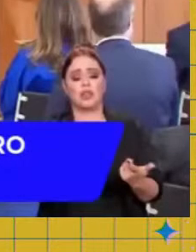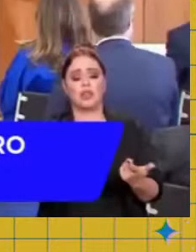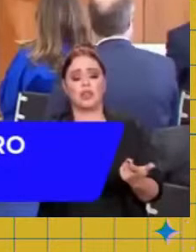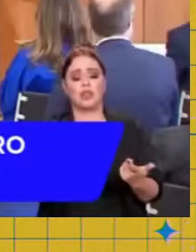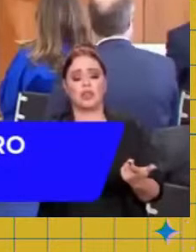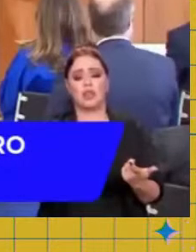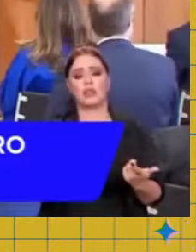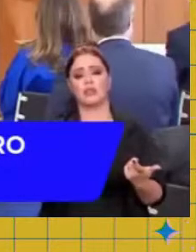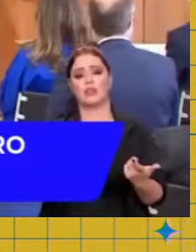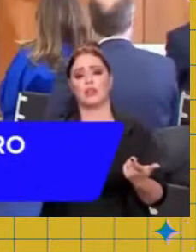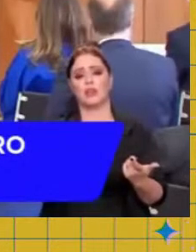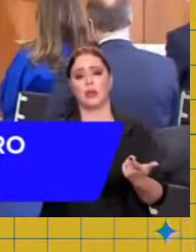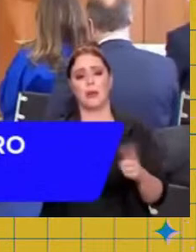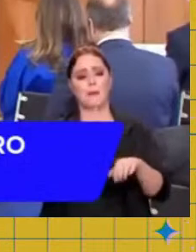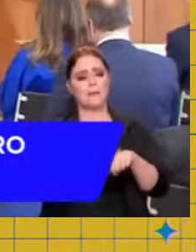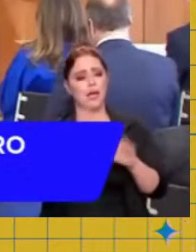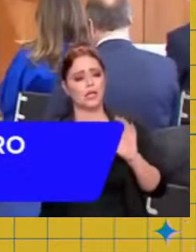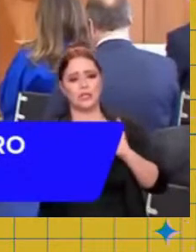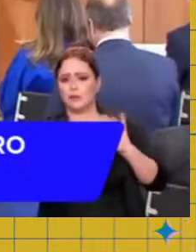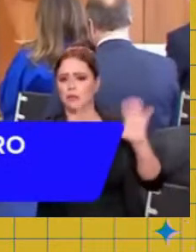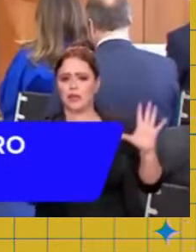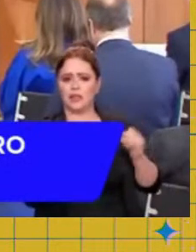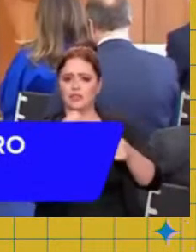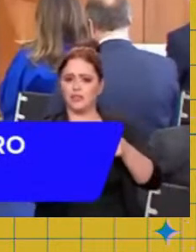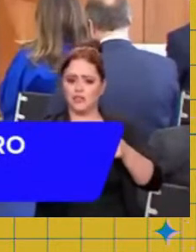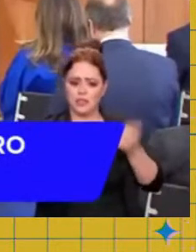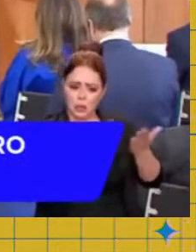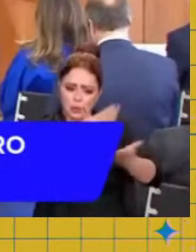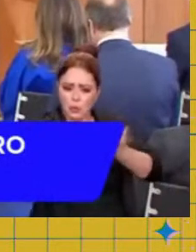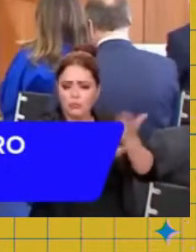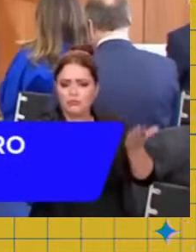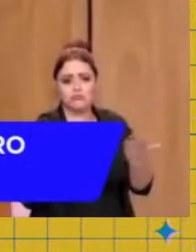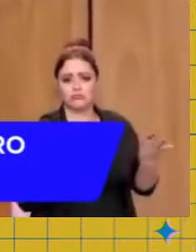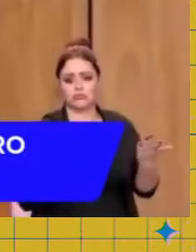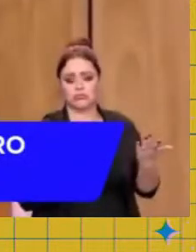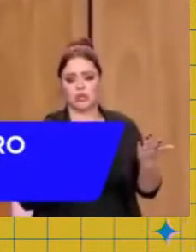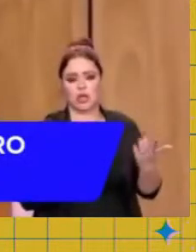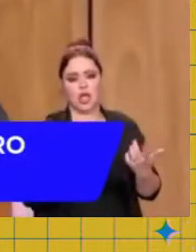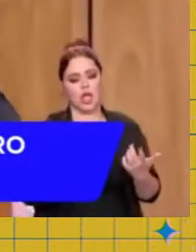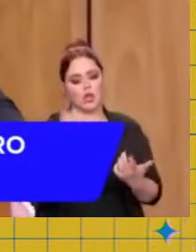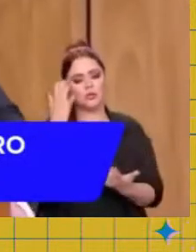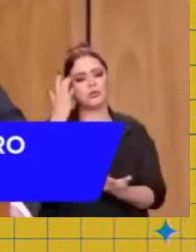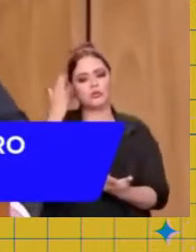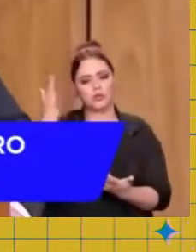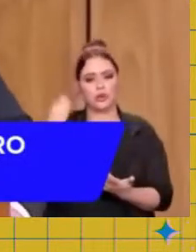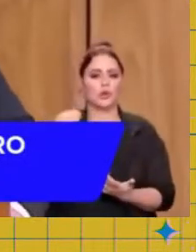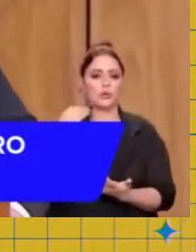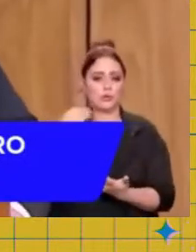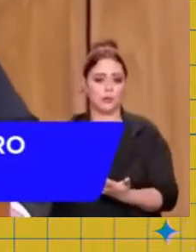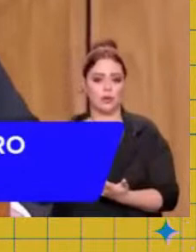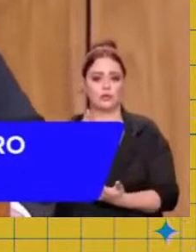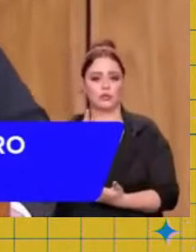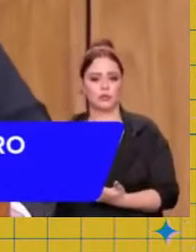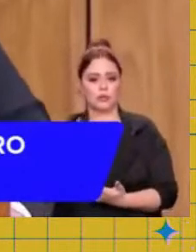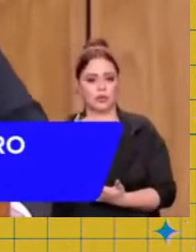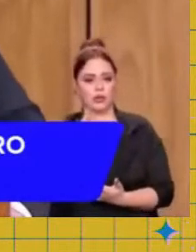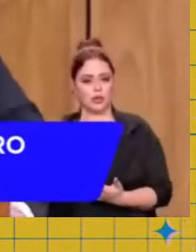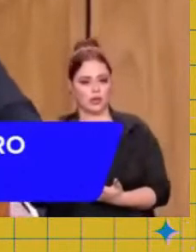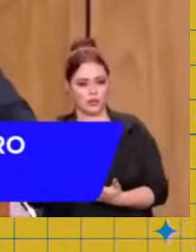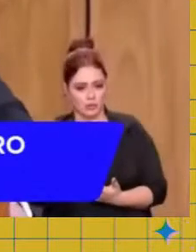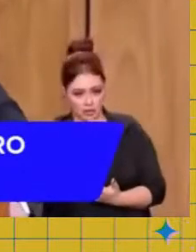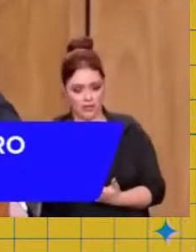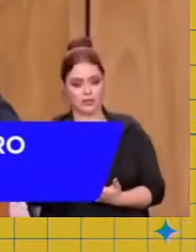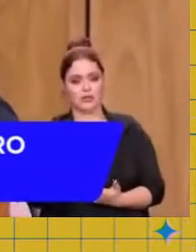é isso né mas liberdade para fazer negociação eu sonho que possa ter uma moeda como